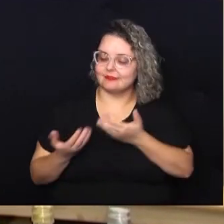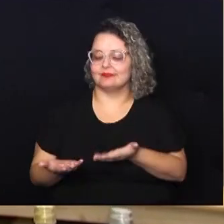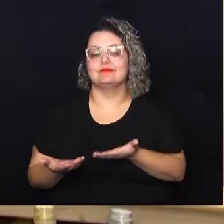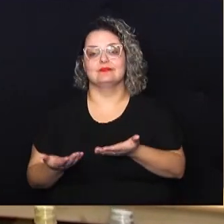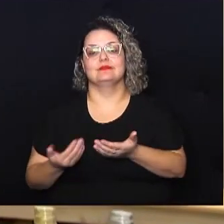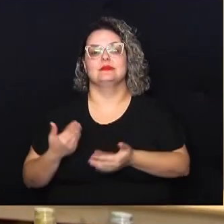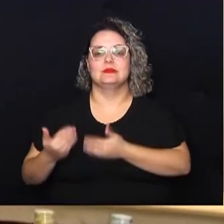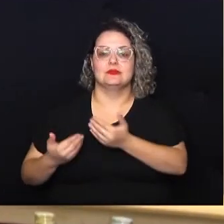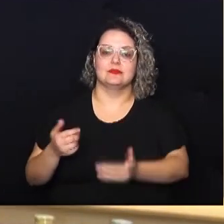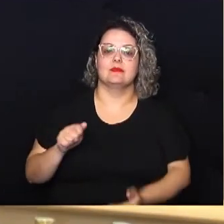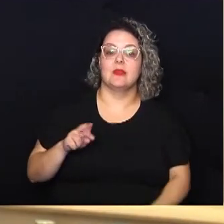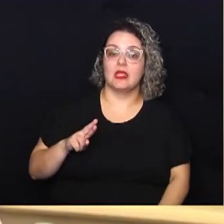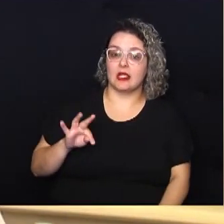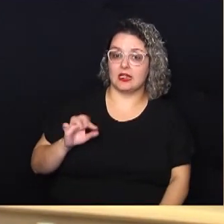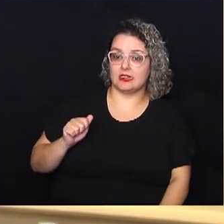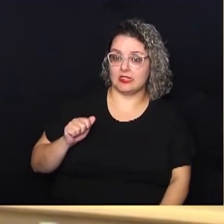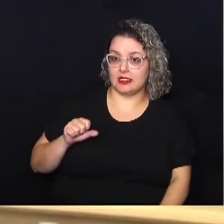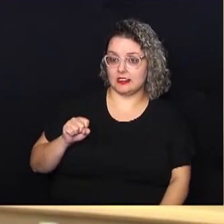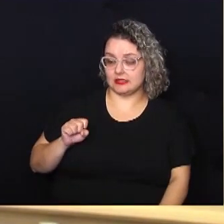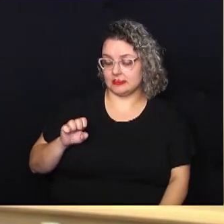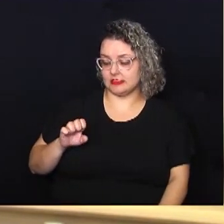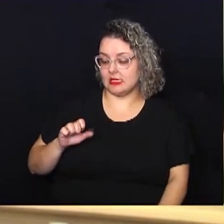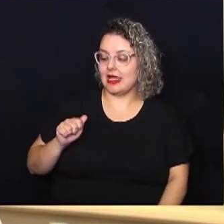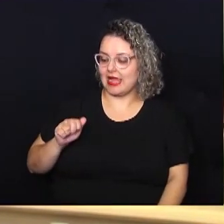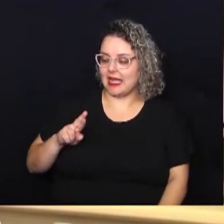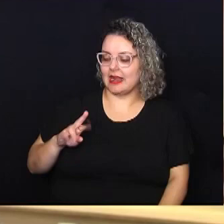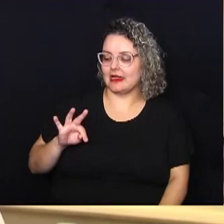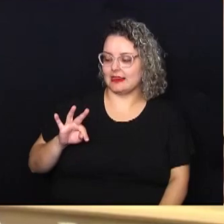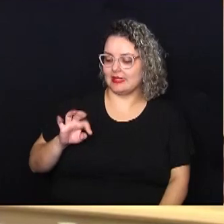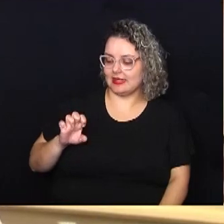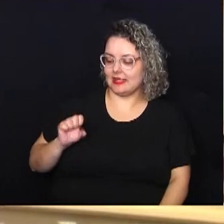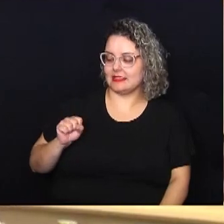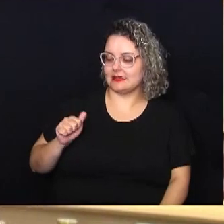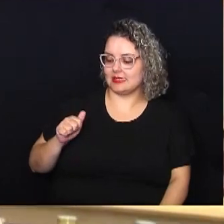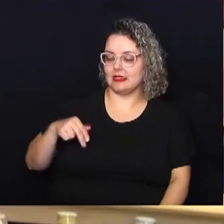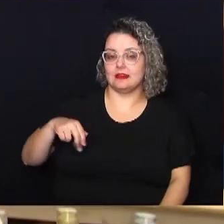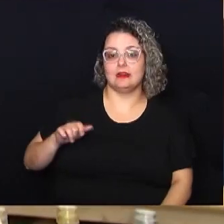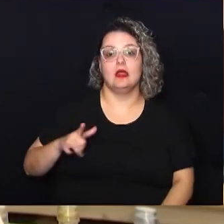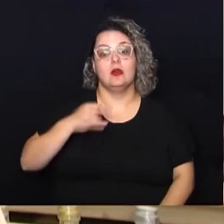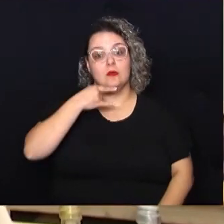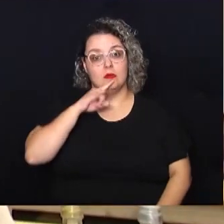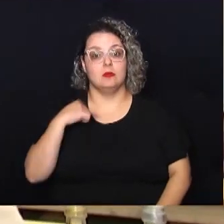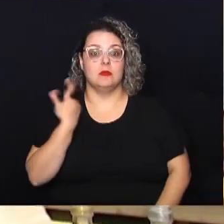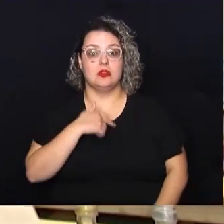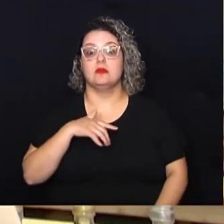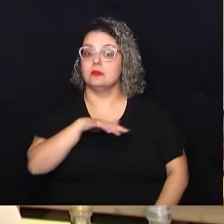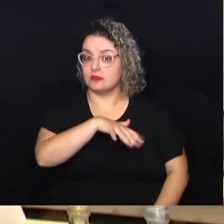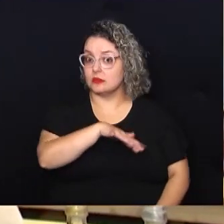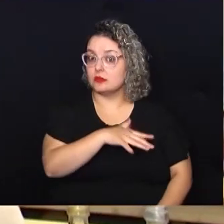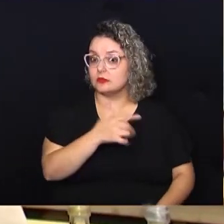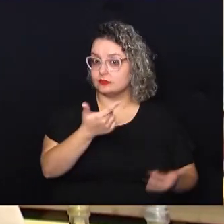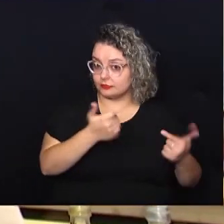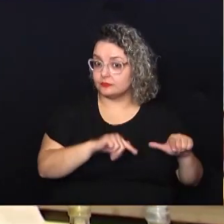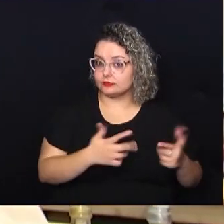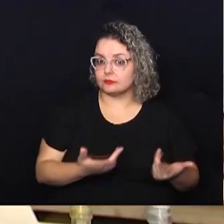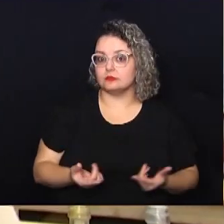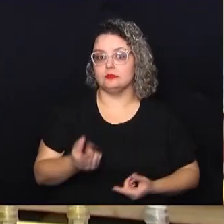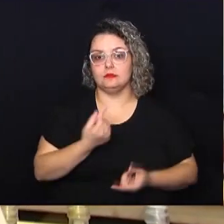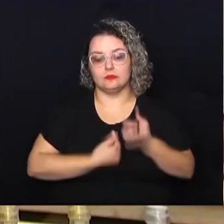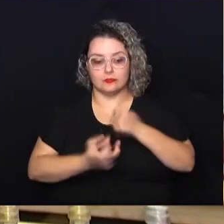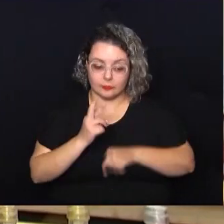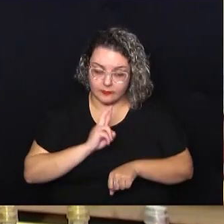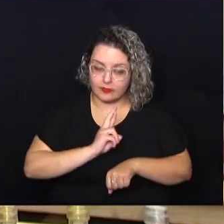processo artesanal. E a cachaça é uma fonte de renda lá para a nossa propriedade hoje, nos traz recurso, nos